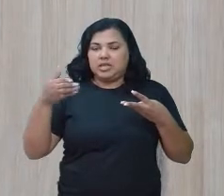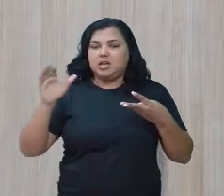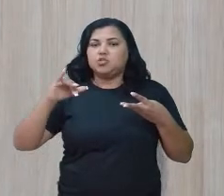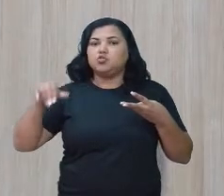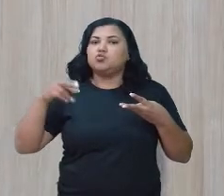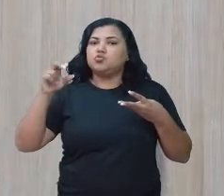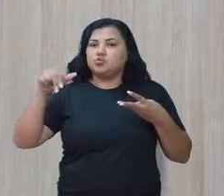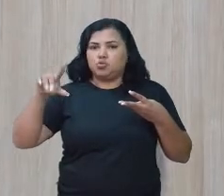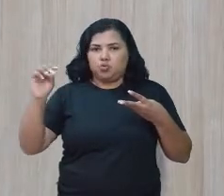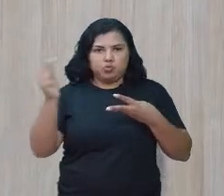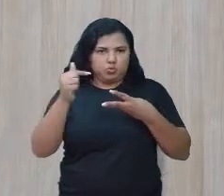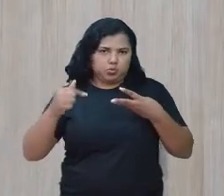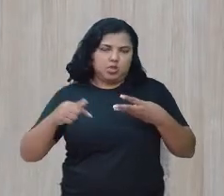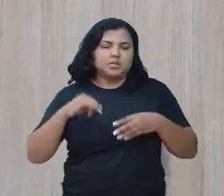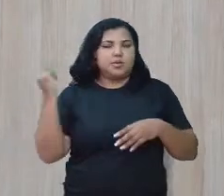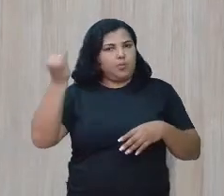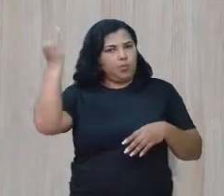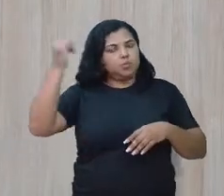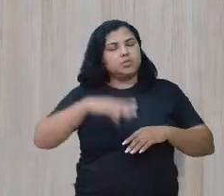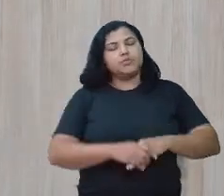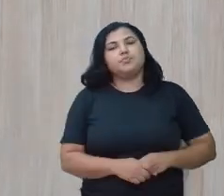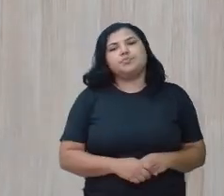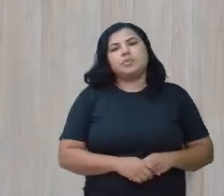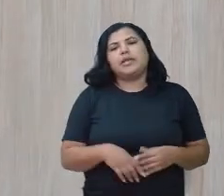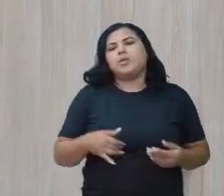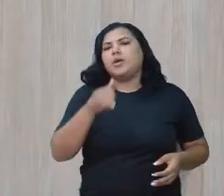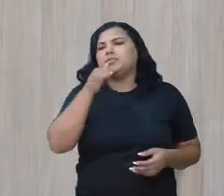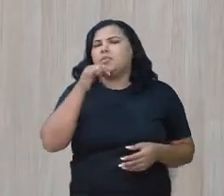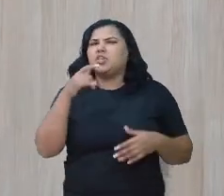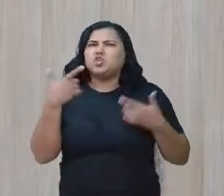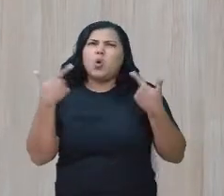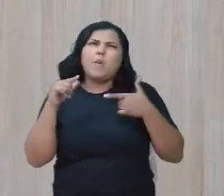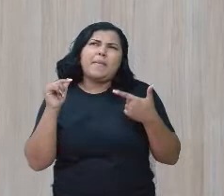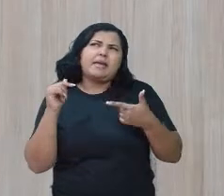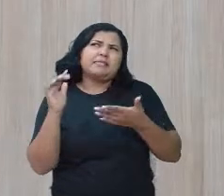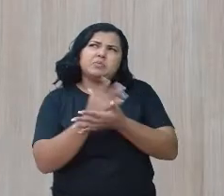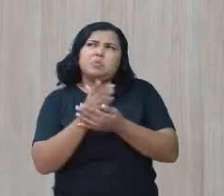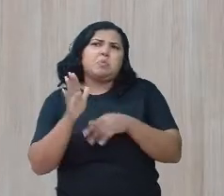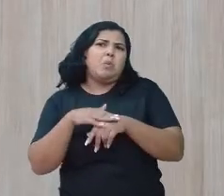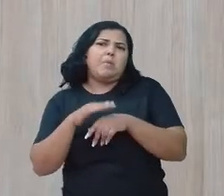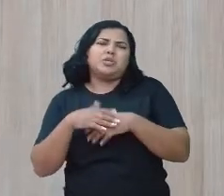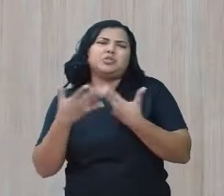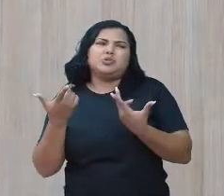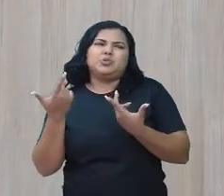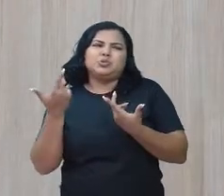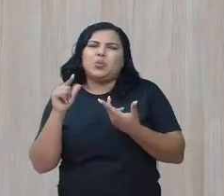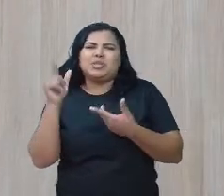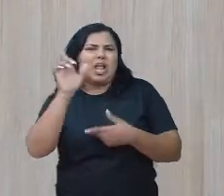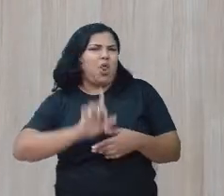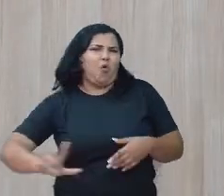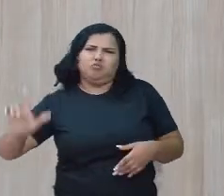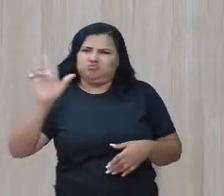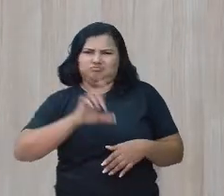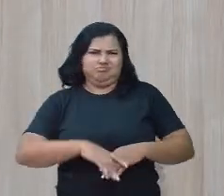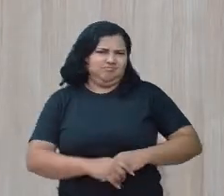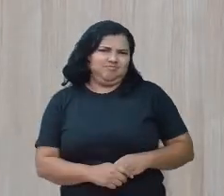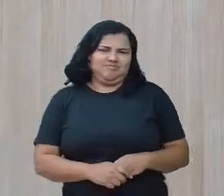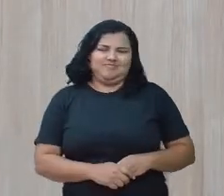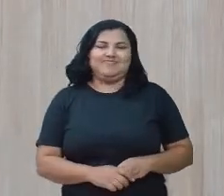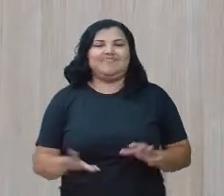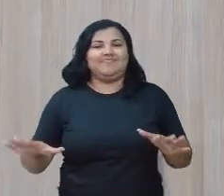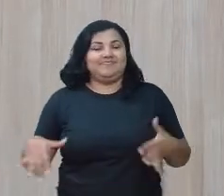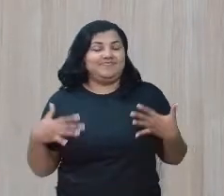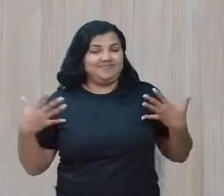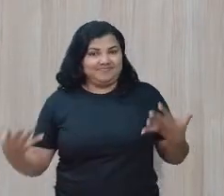isso? É uma coisa que não faz sentido. Tá? Às vezes tem situações que não fazem nenhum sentido.